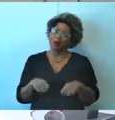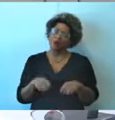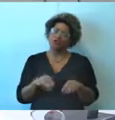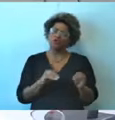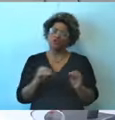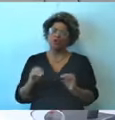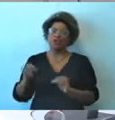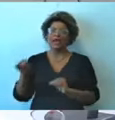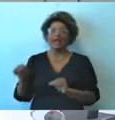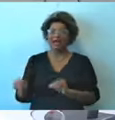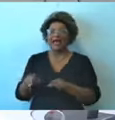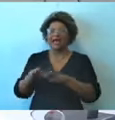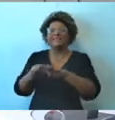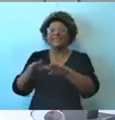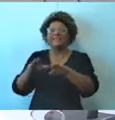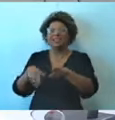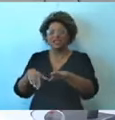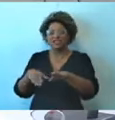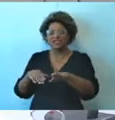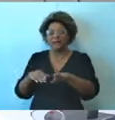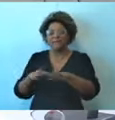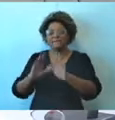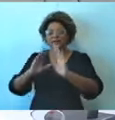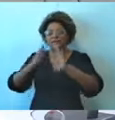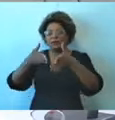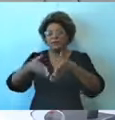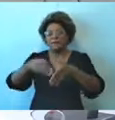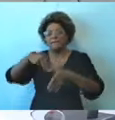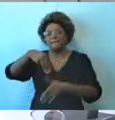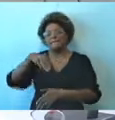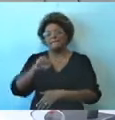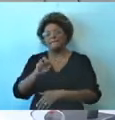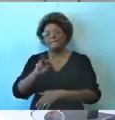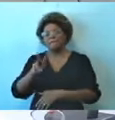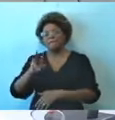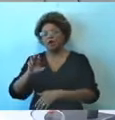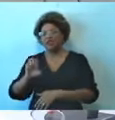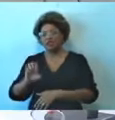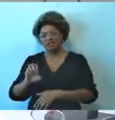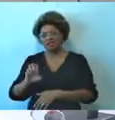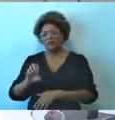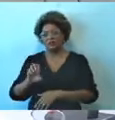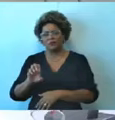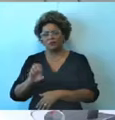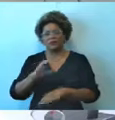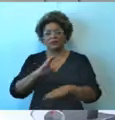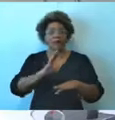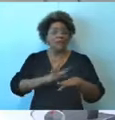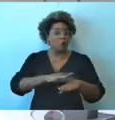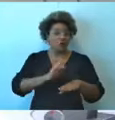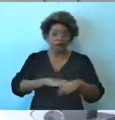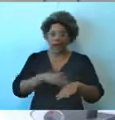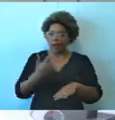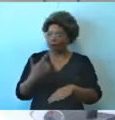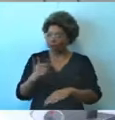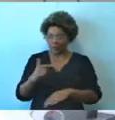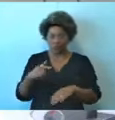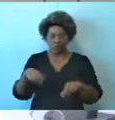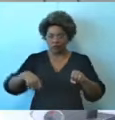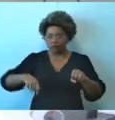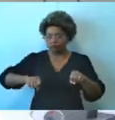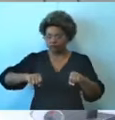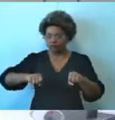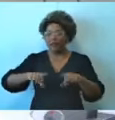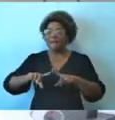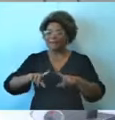corredor central, porque eu não sou motociclista, mas eu sou ciclista. Eu ando muito de bicicleta e eu moro no Cidade Nova, eu vou